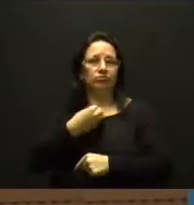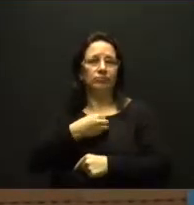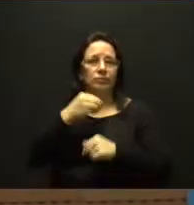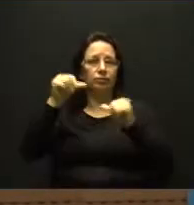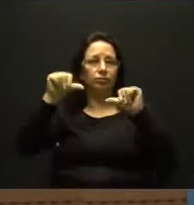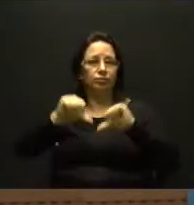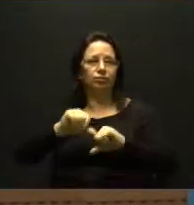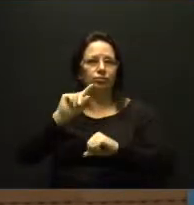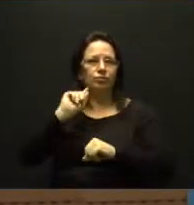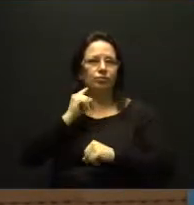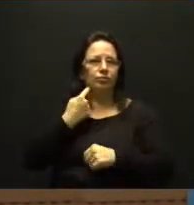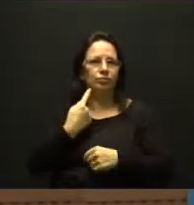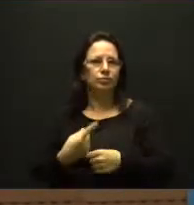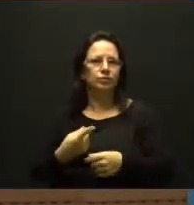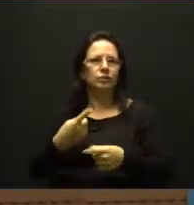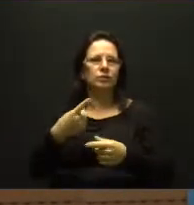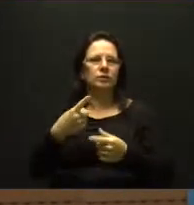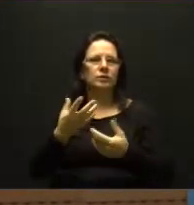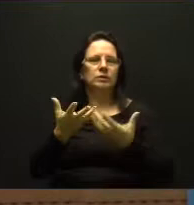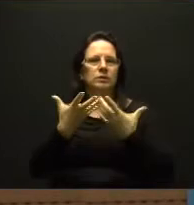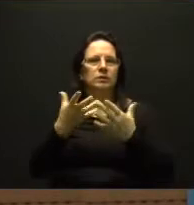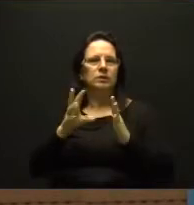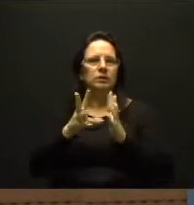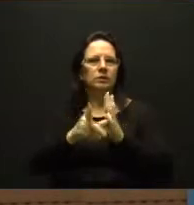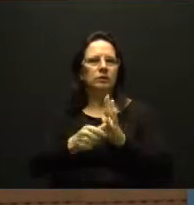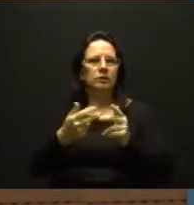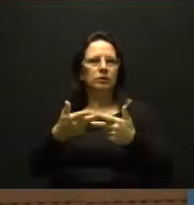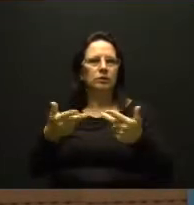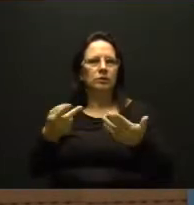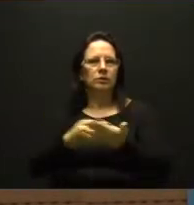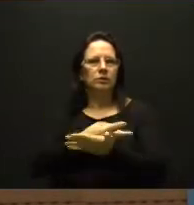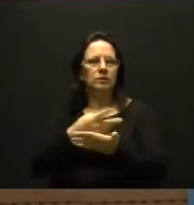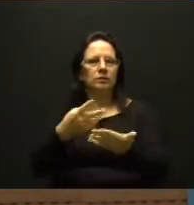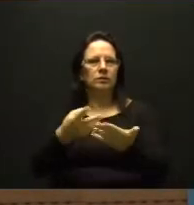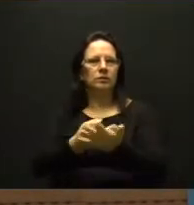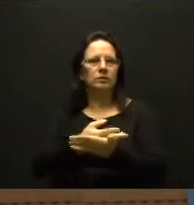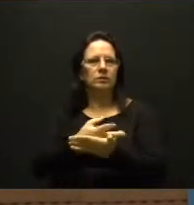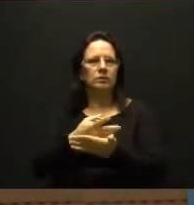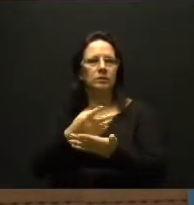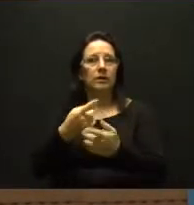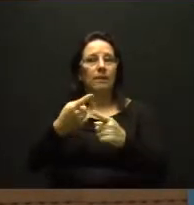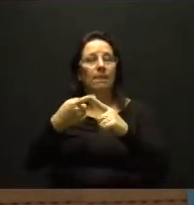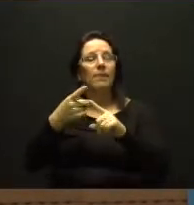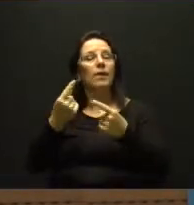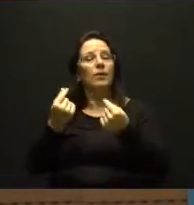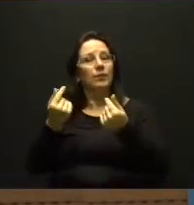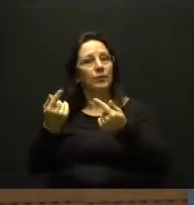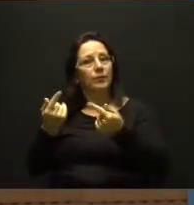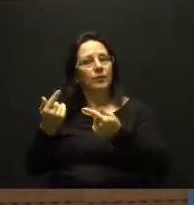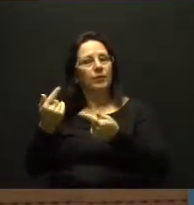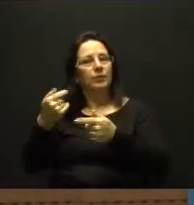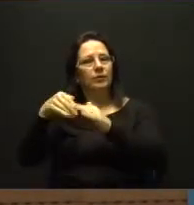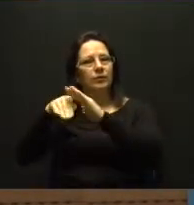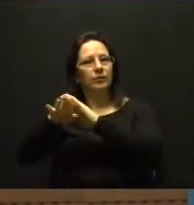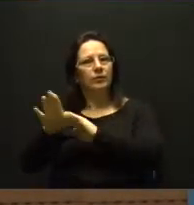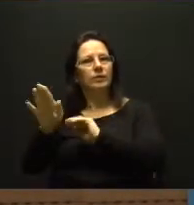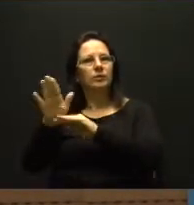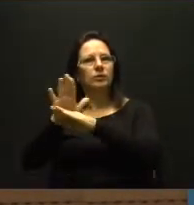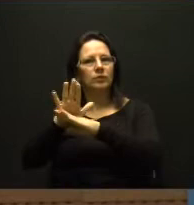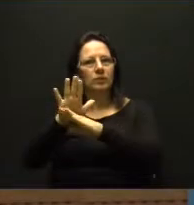porque se realmente recurso público fosse aplicado de forma útil e não fosse